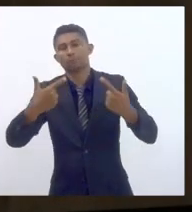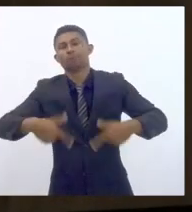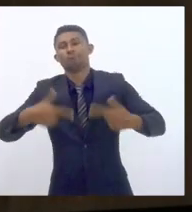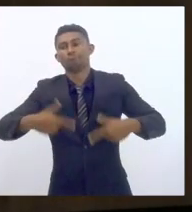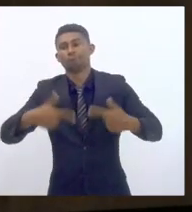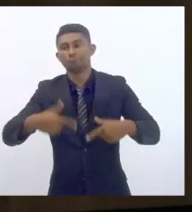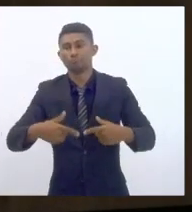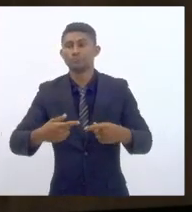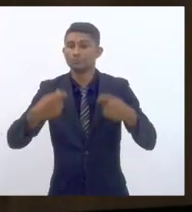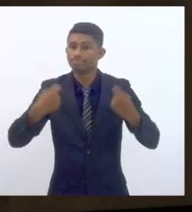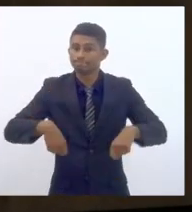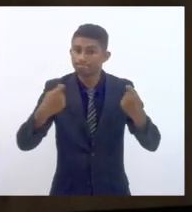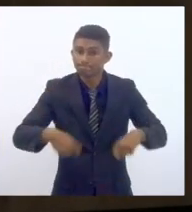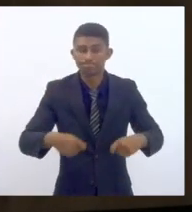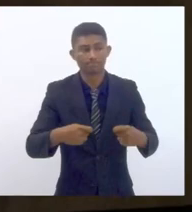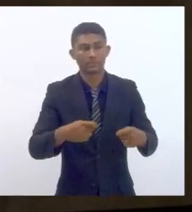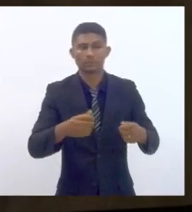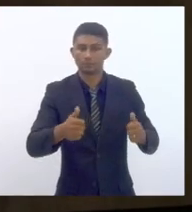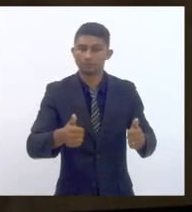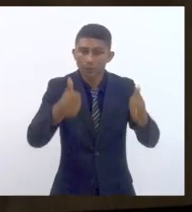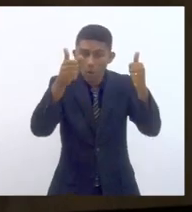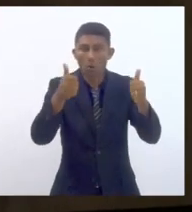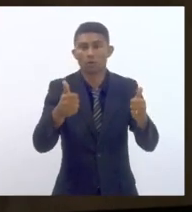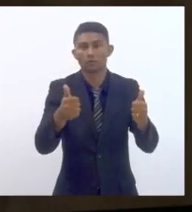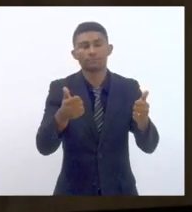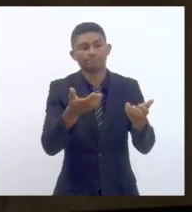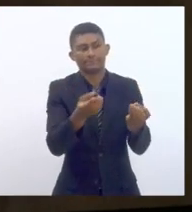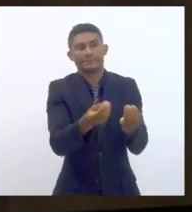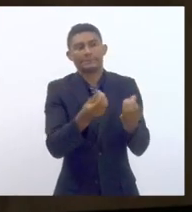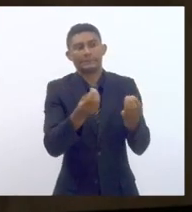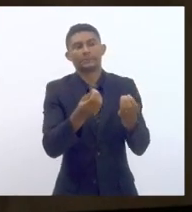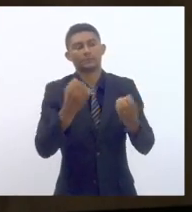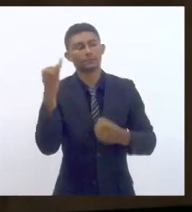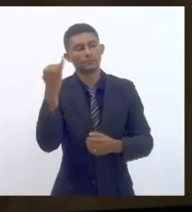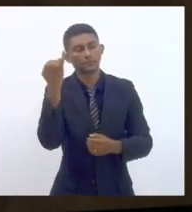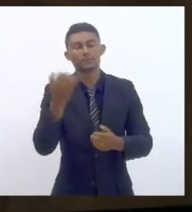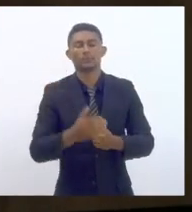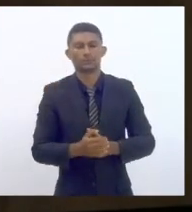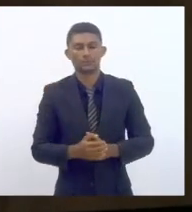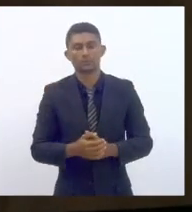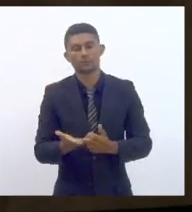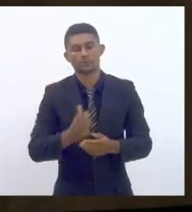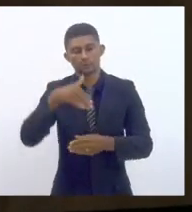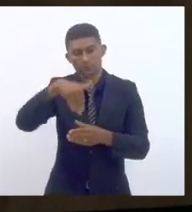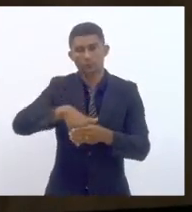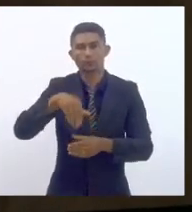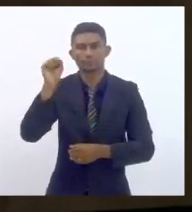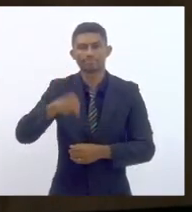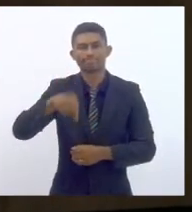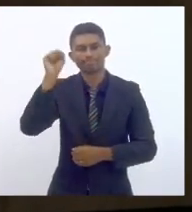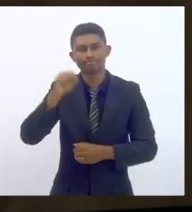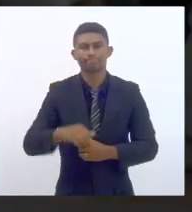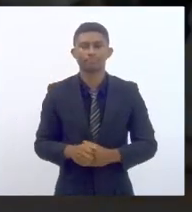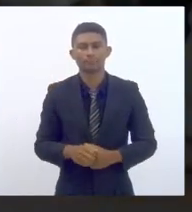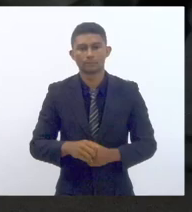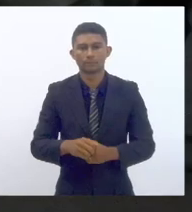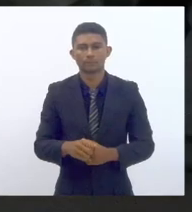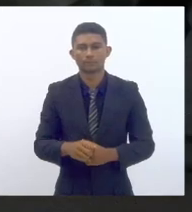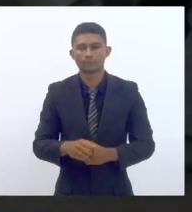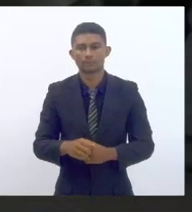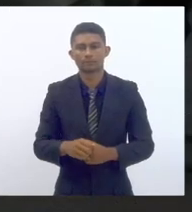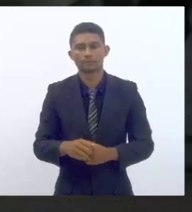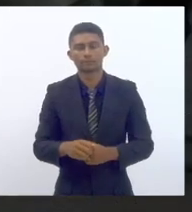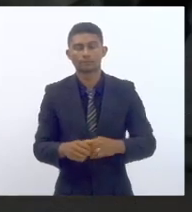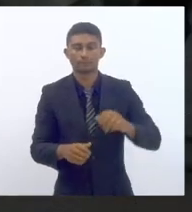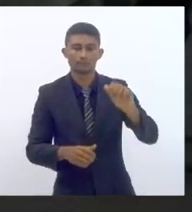uma chacoalhada nesse setor tão sensível que é o setor de transportes, tá? Voto sim, presidente. Sim, um. Deputada Alana